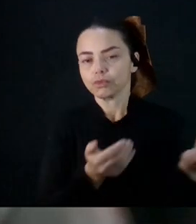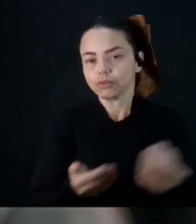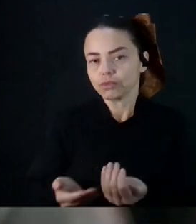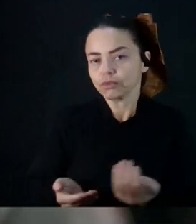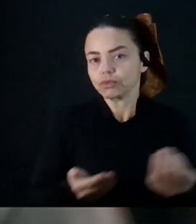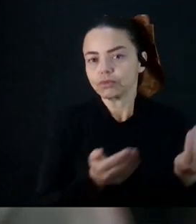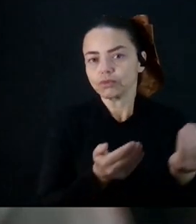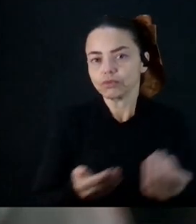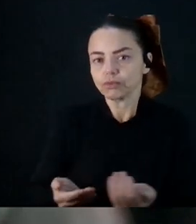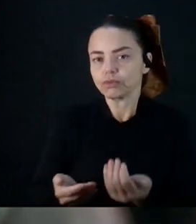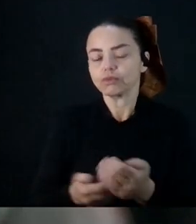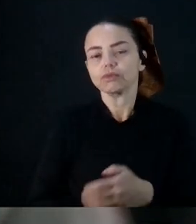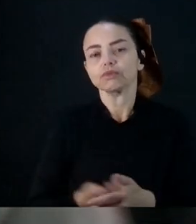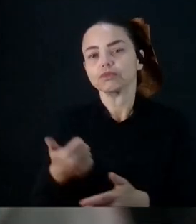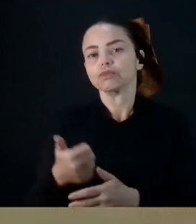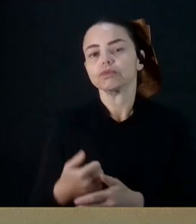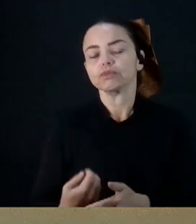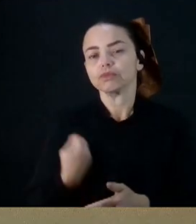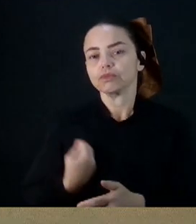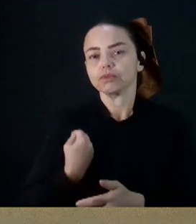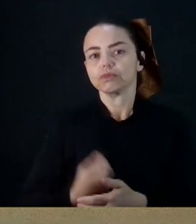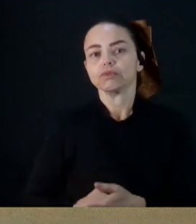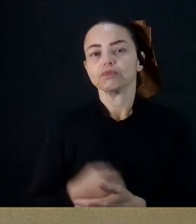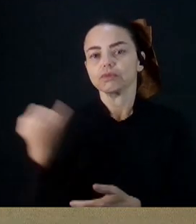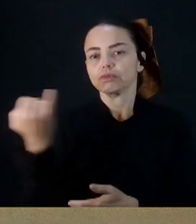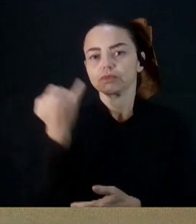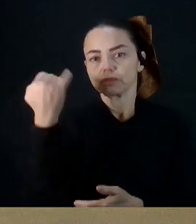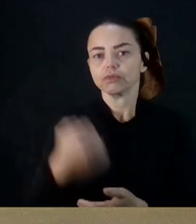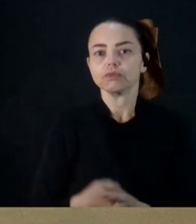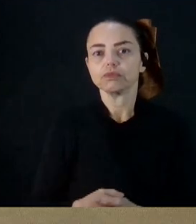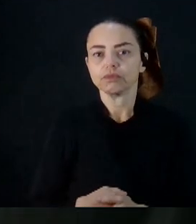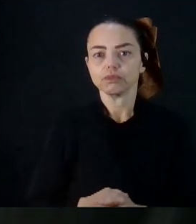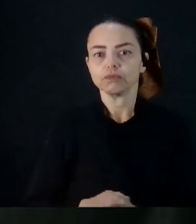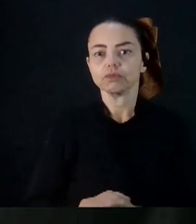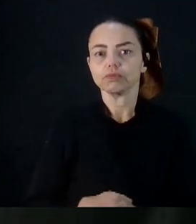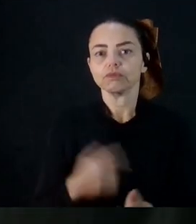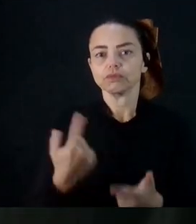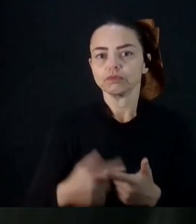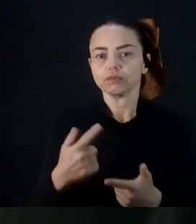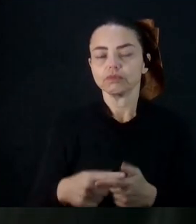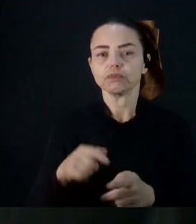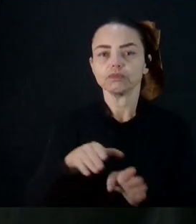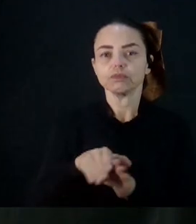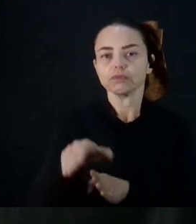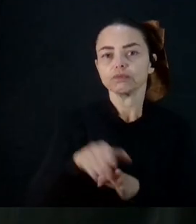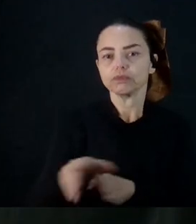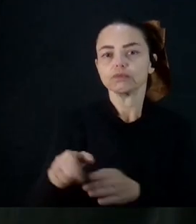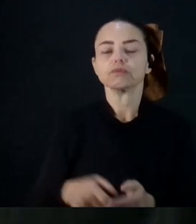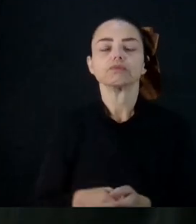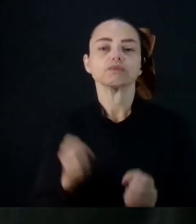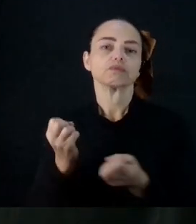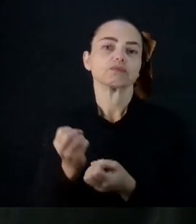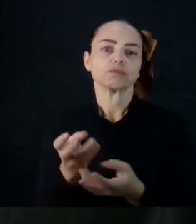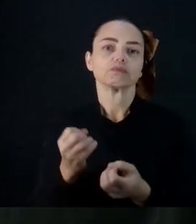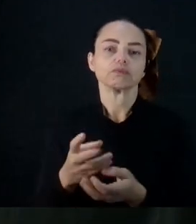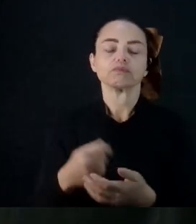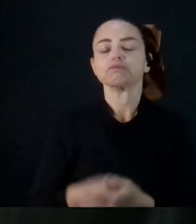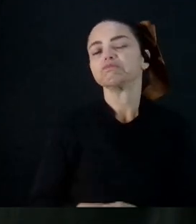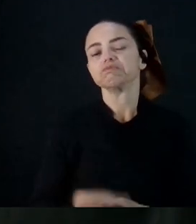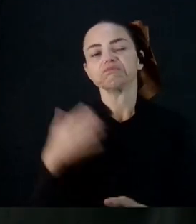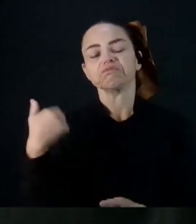nesse primeiro ano de vida aí. É importante, assim, porque são orientações que às vezes a gente acha assim, já sei tudo,